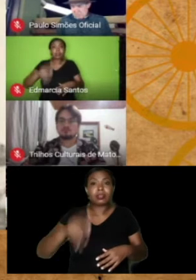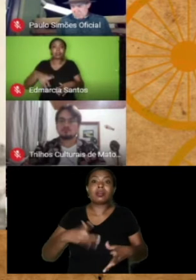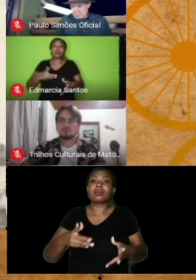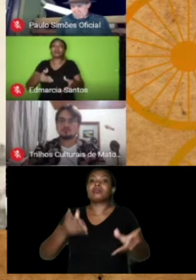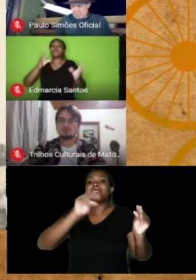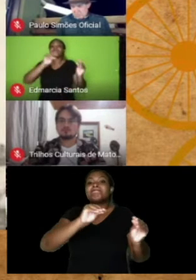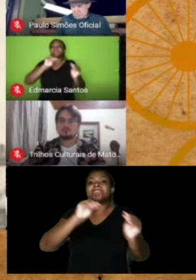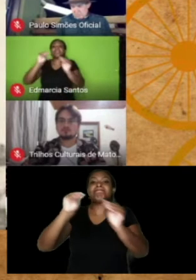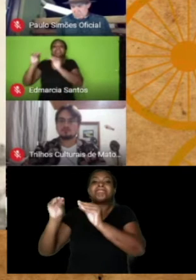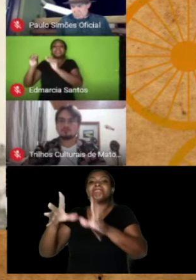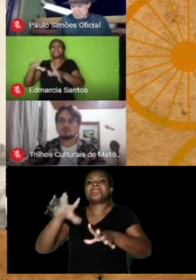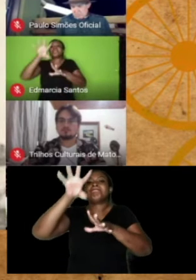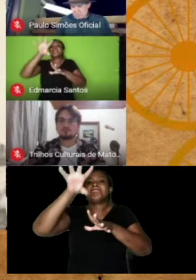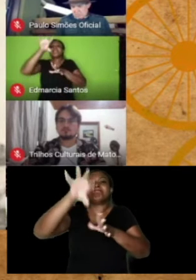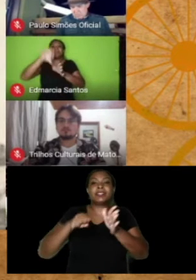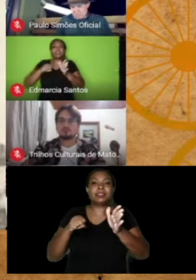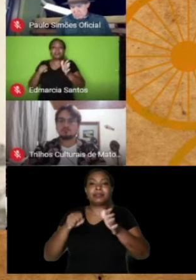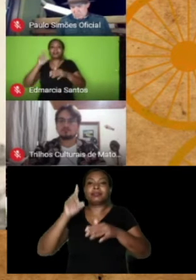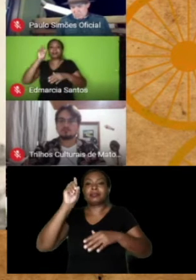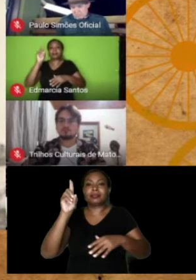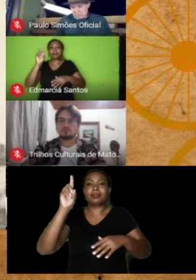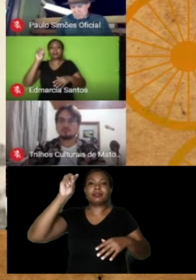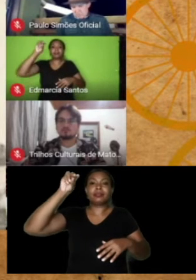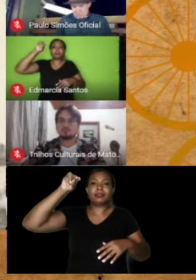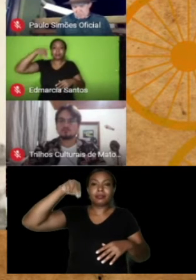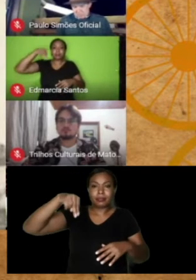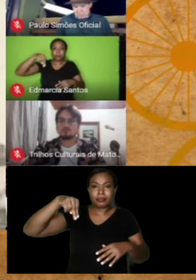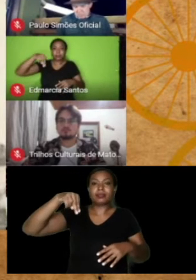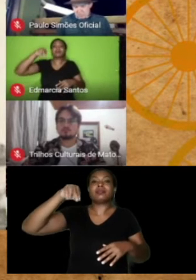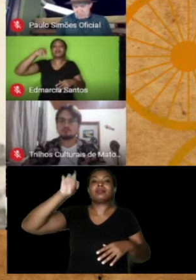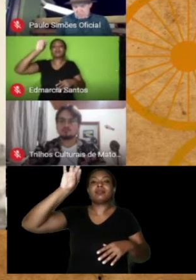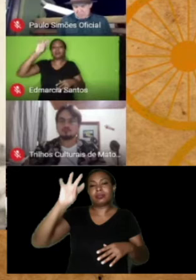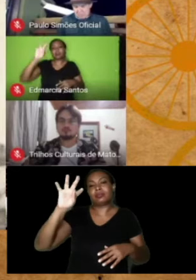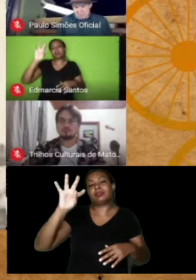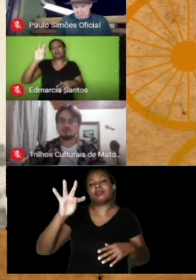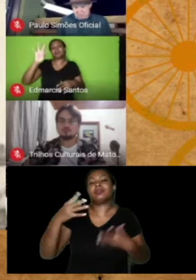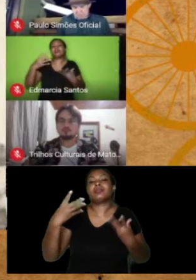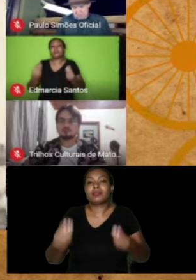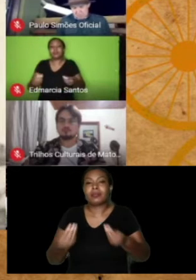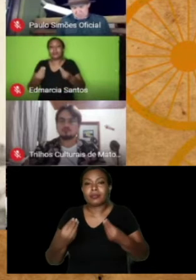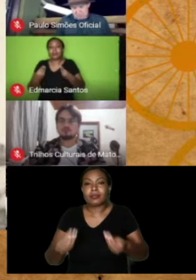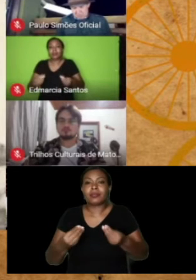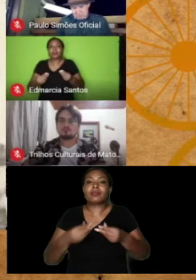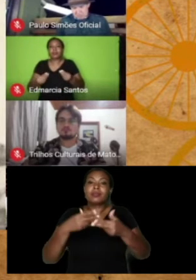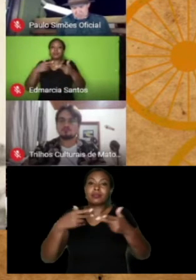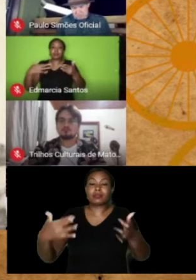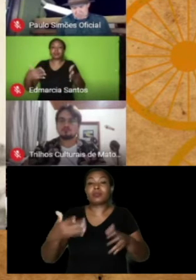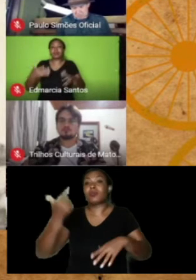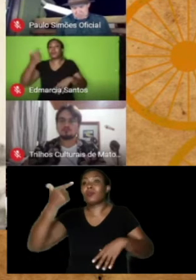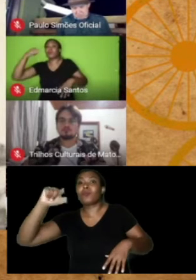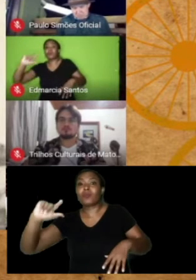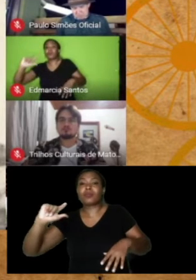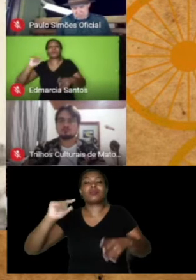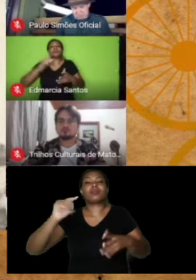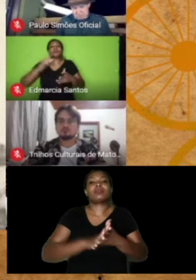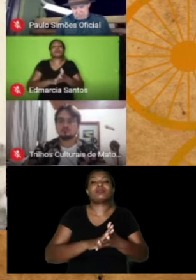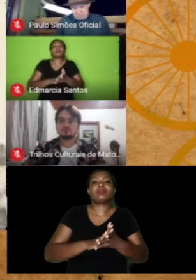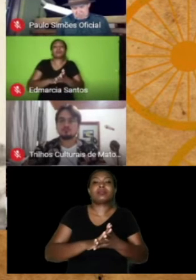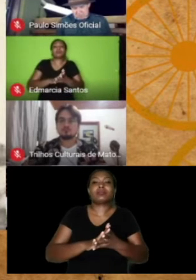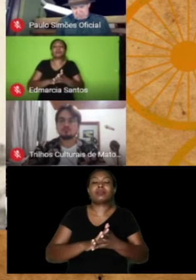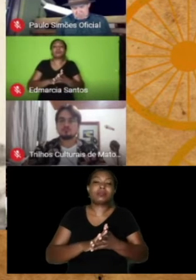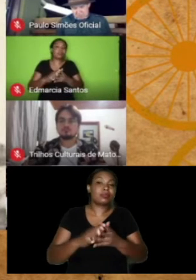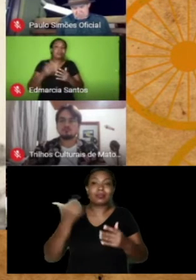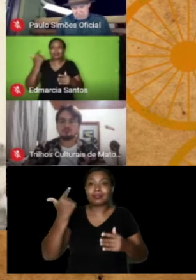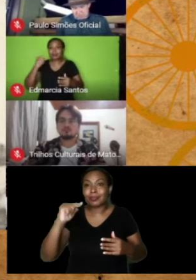ao DENIT. E às vezes uma decisão política faz com que, né, as coisas tomem um outro rumo ou não tenham um